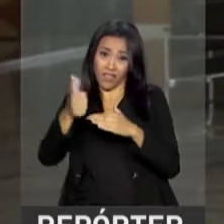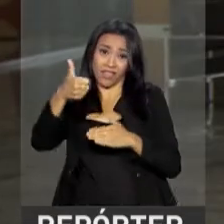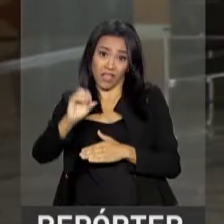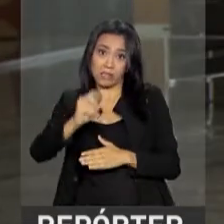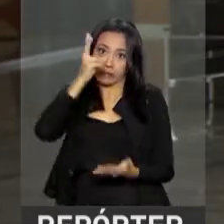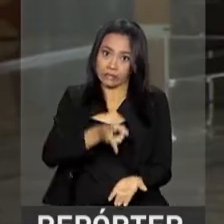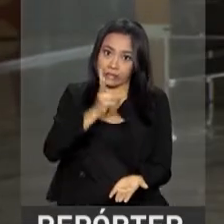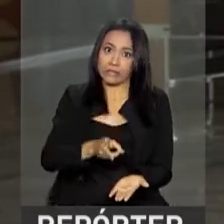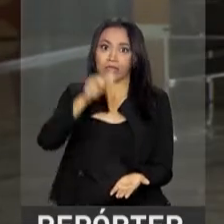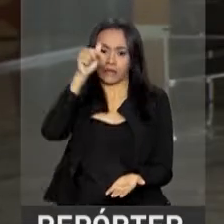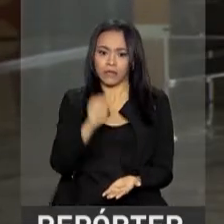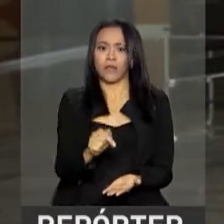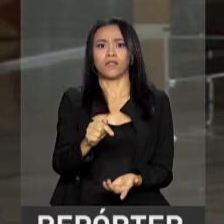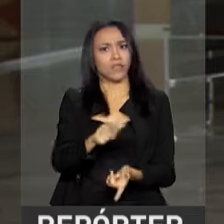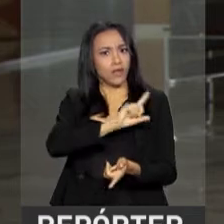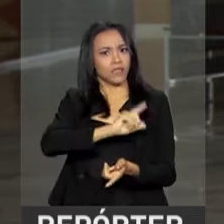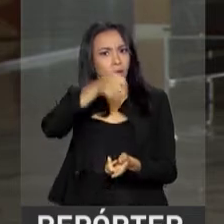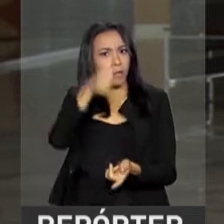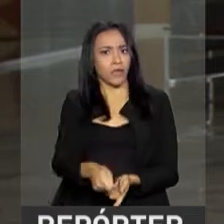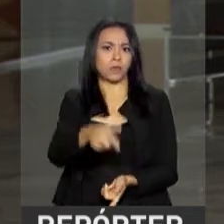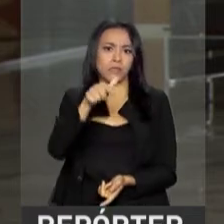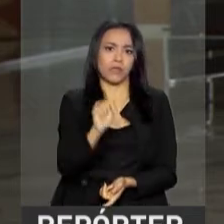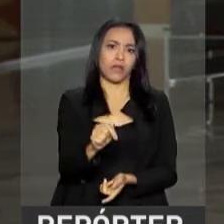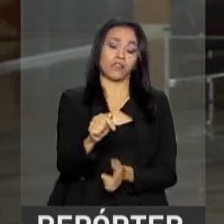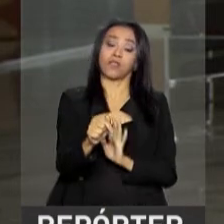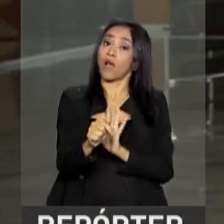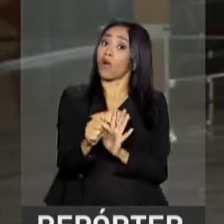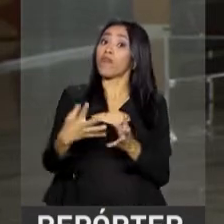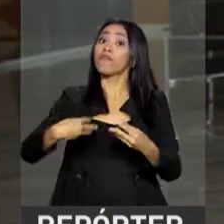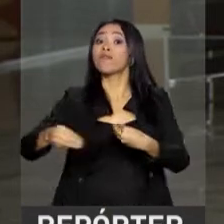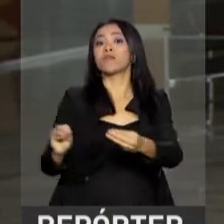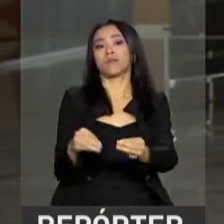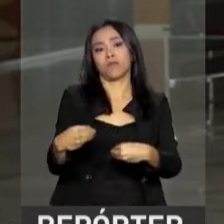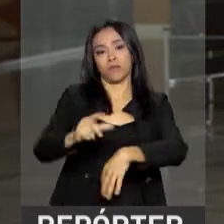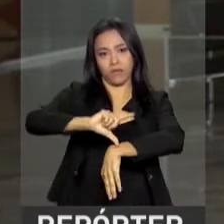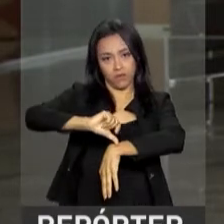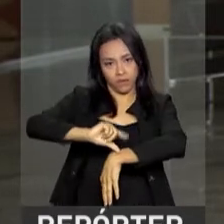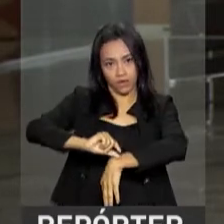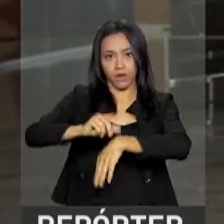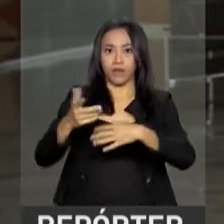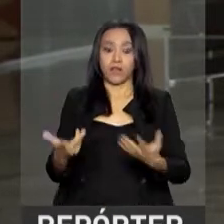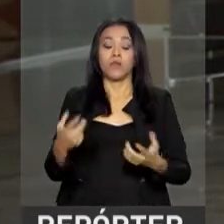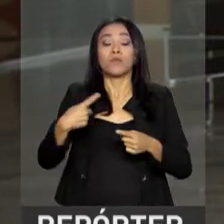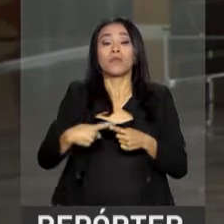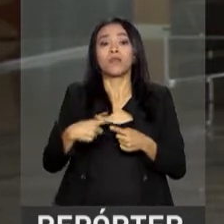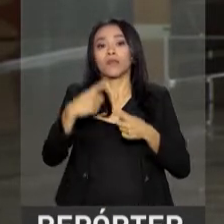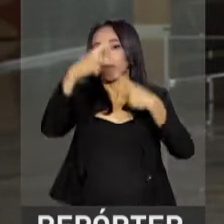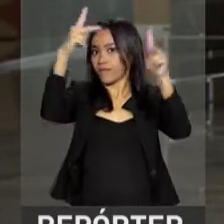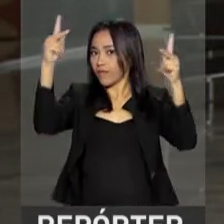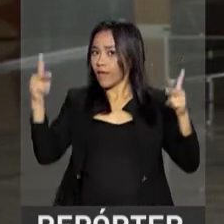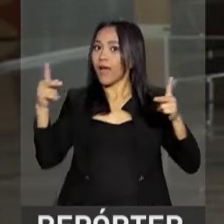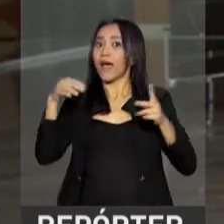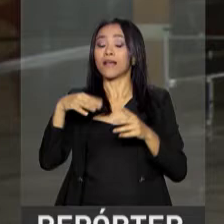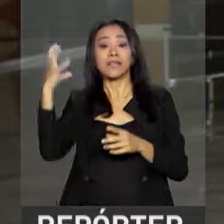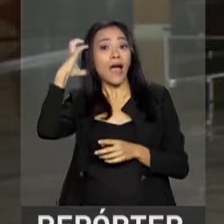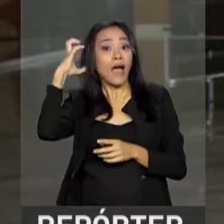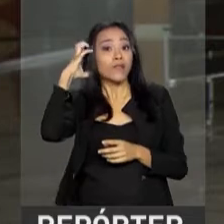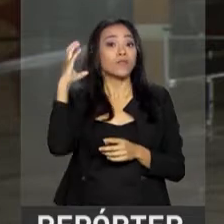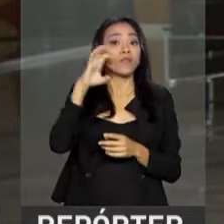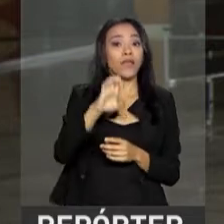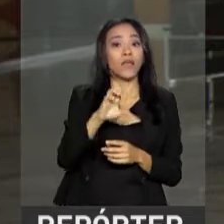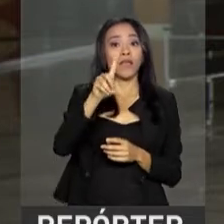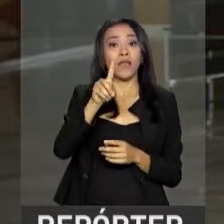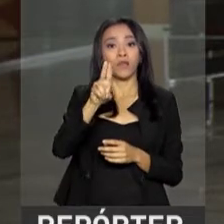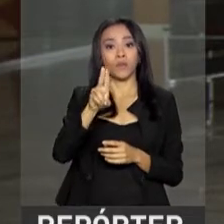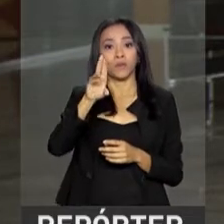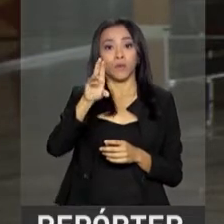a 7 ponto como era antes existe uma exceção a essa regra que são as rádios educativas é só assim montei que transmite